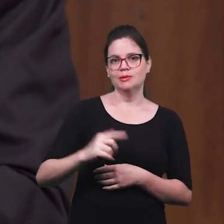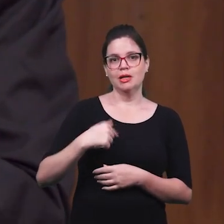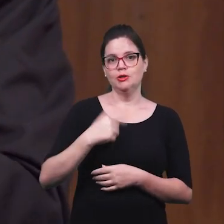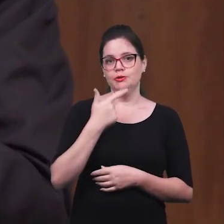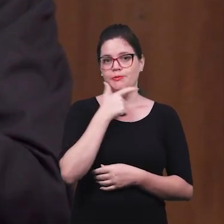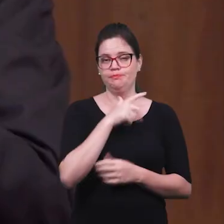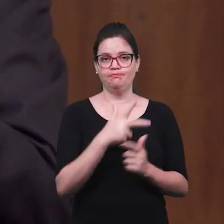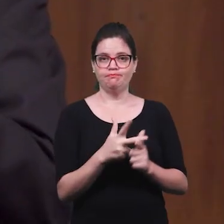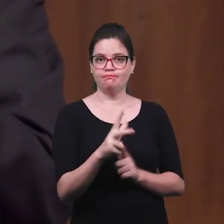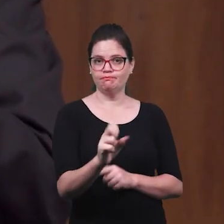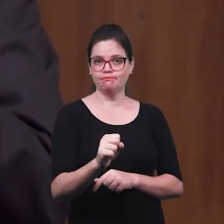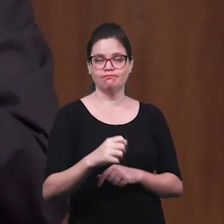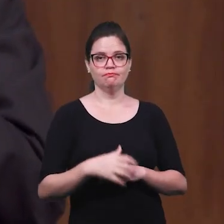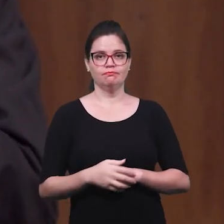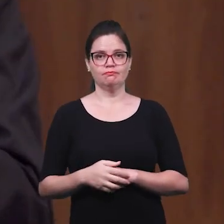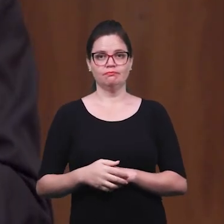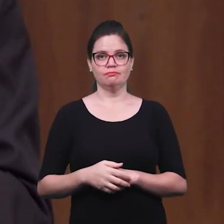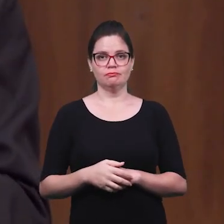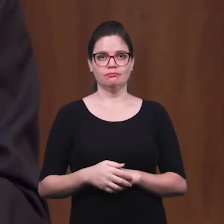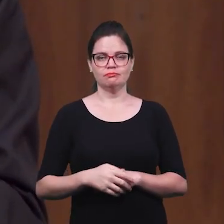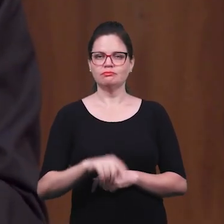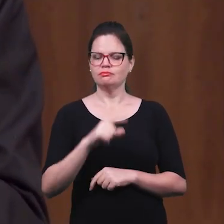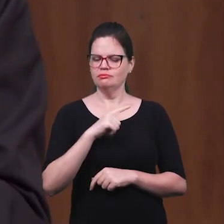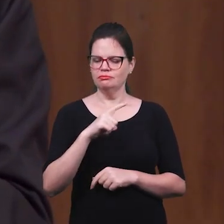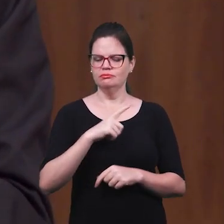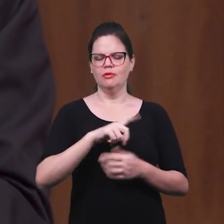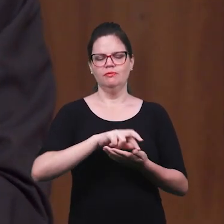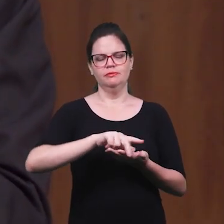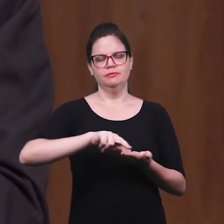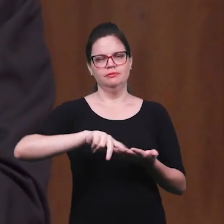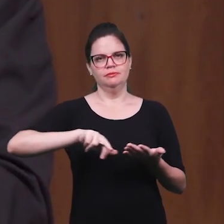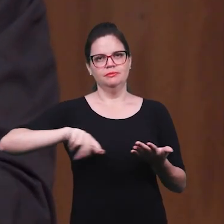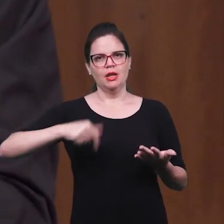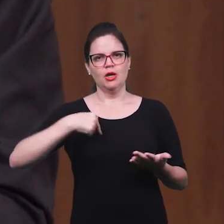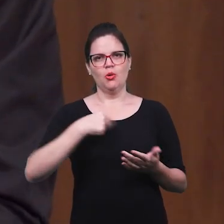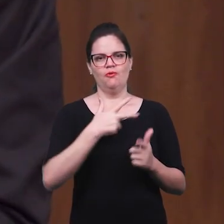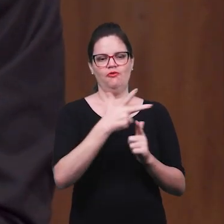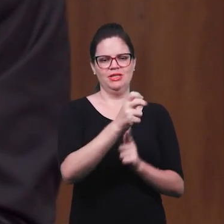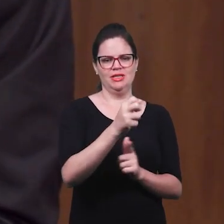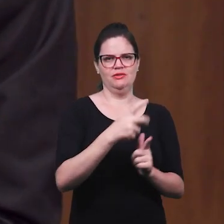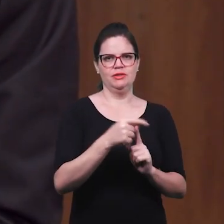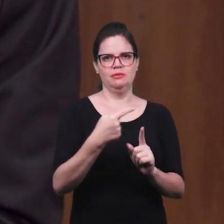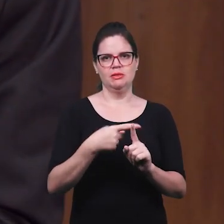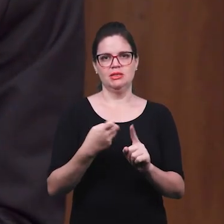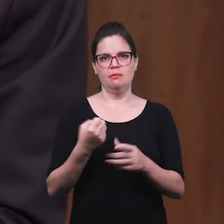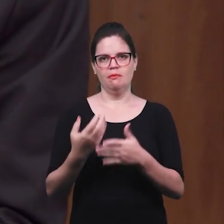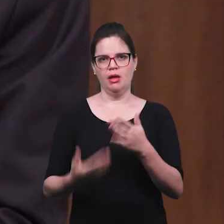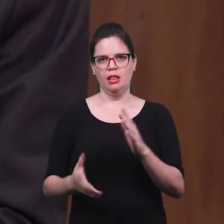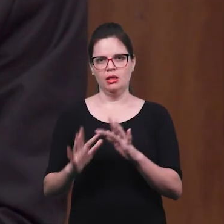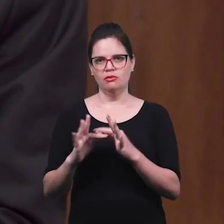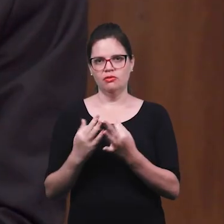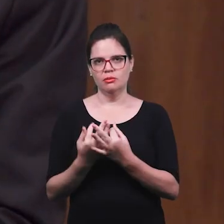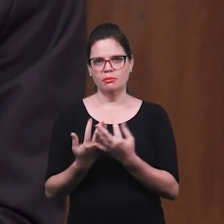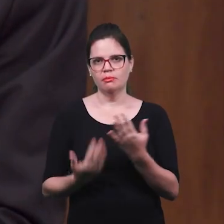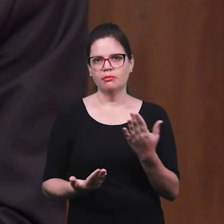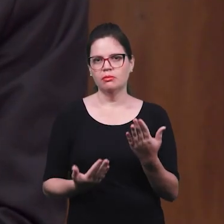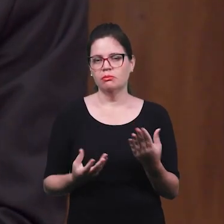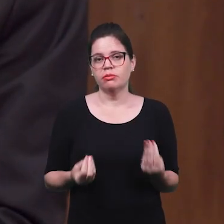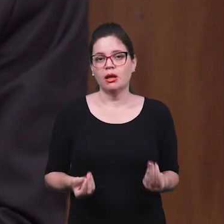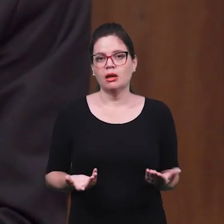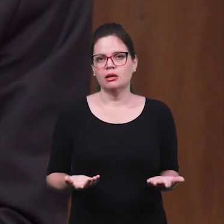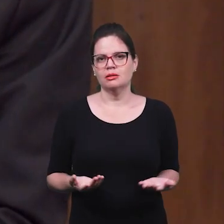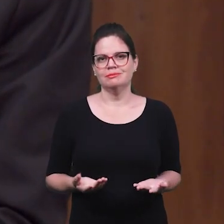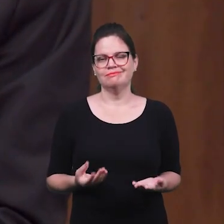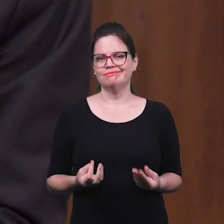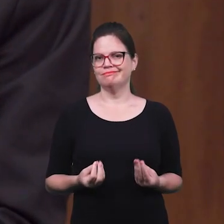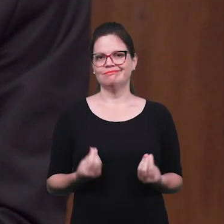por mais que ele conquistou muita coisa na vida, se ele perder a família, o que vale?